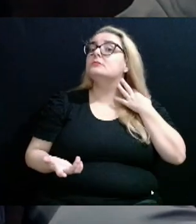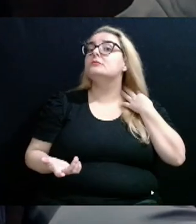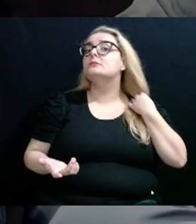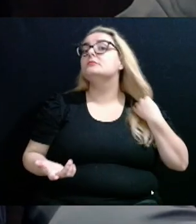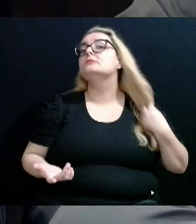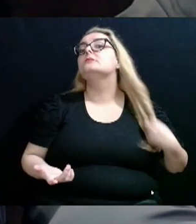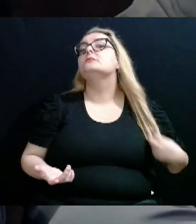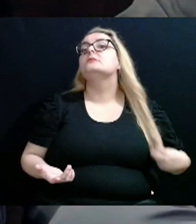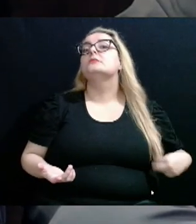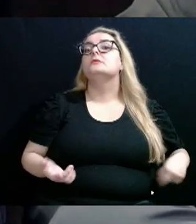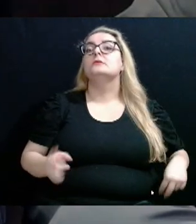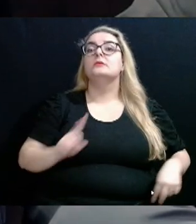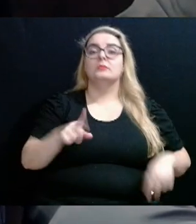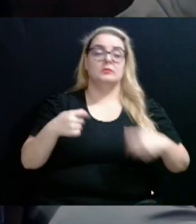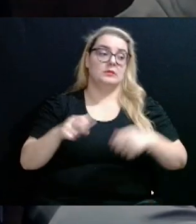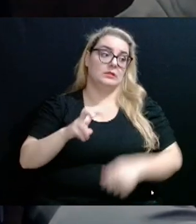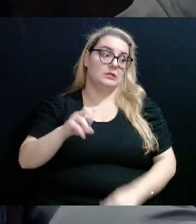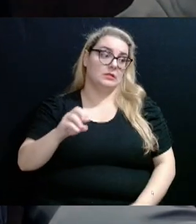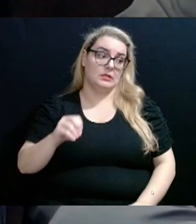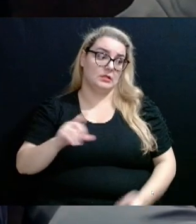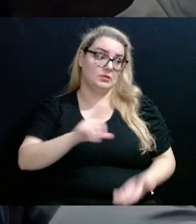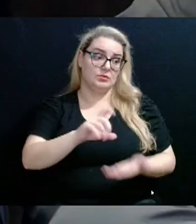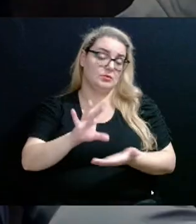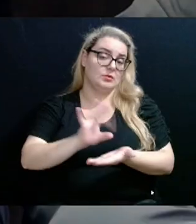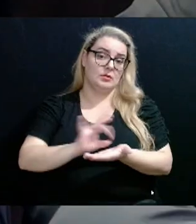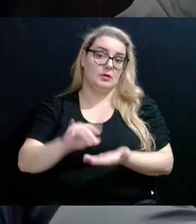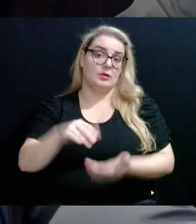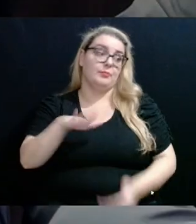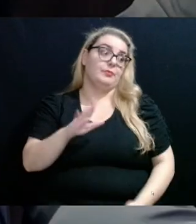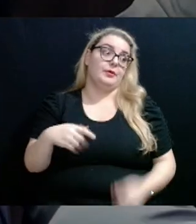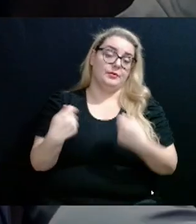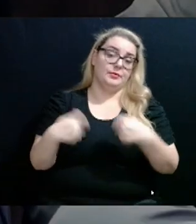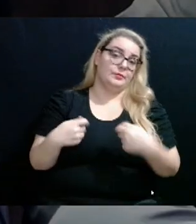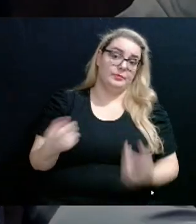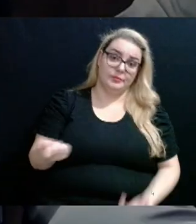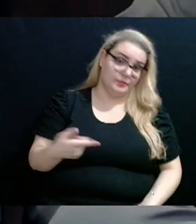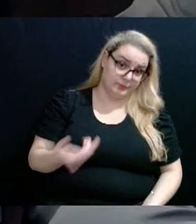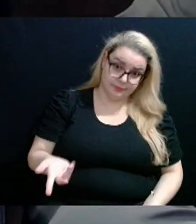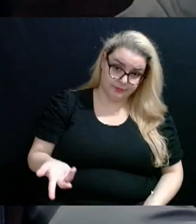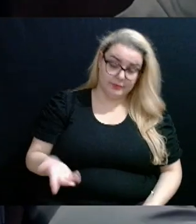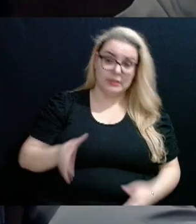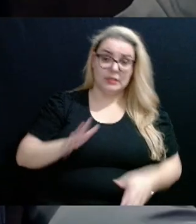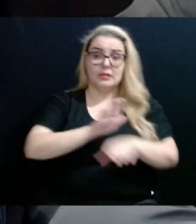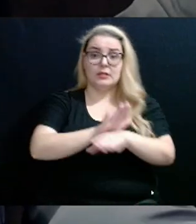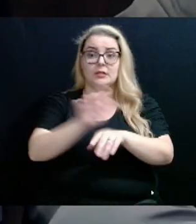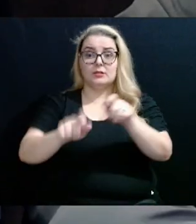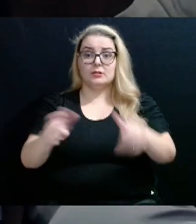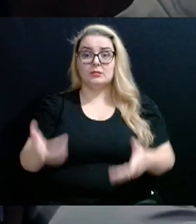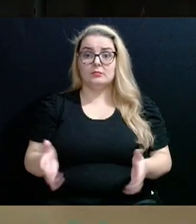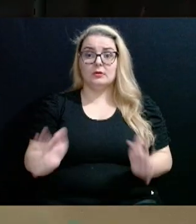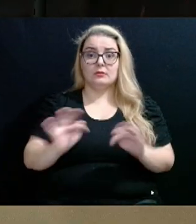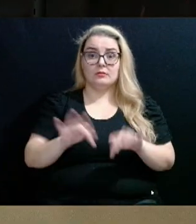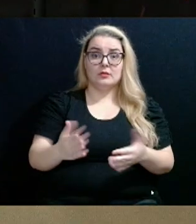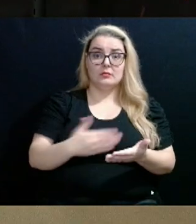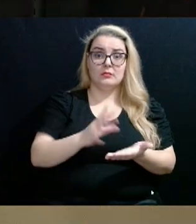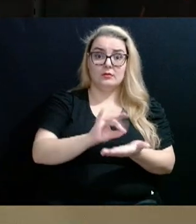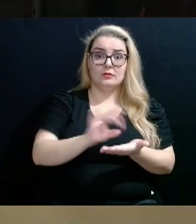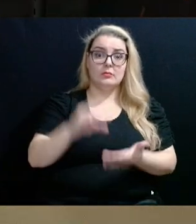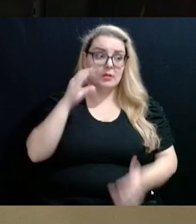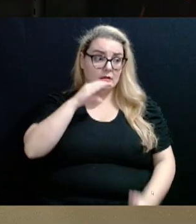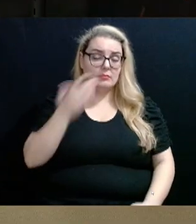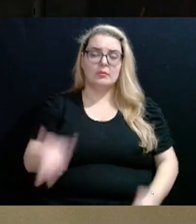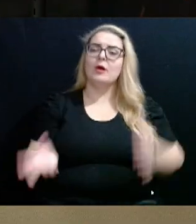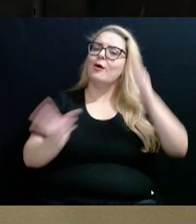você precisaria, e você consegue ajudar as pessoas a terminarem o álbum mais rápido, né? Poxa, que legal. E aí você